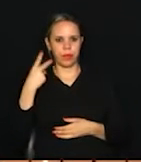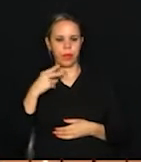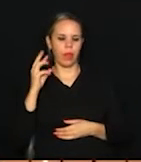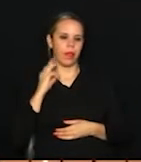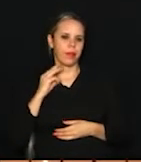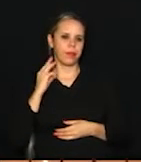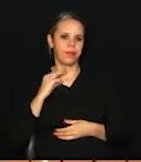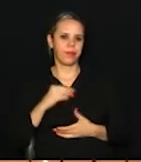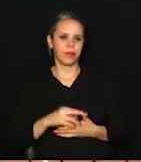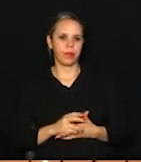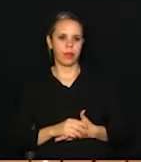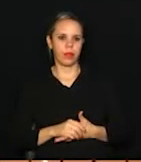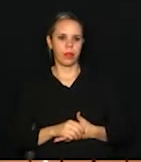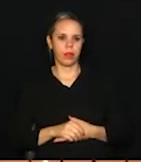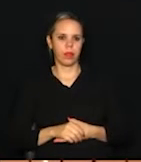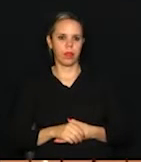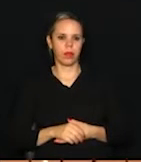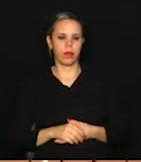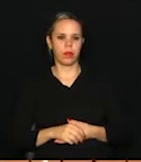Cecílio Campos.